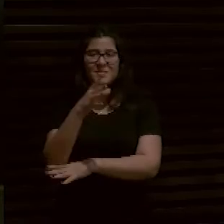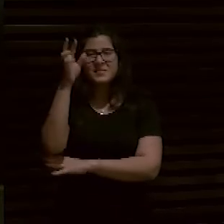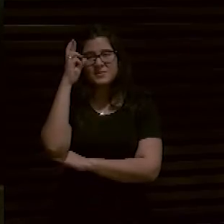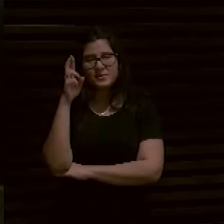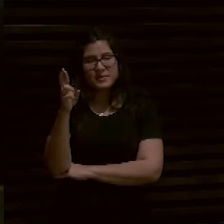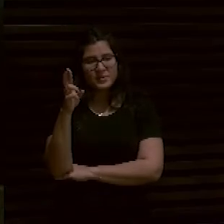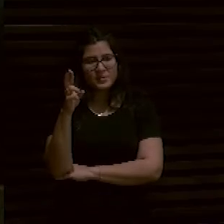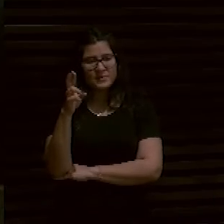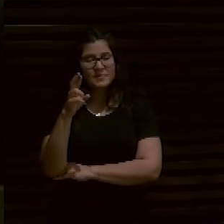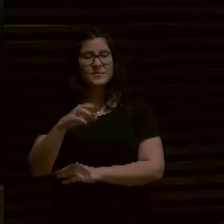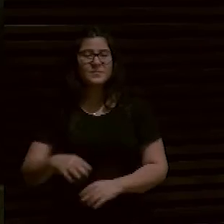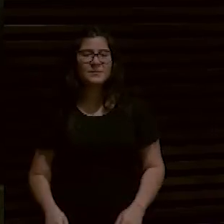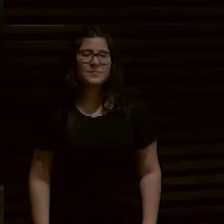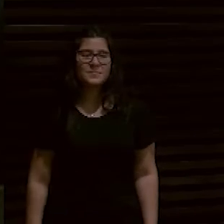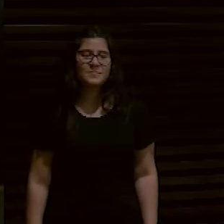Senhor.